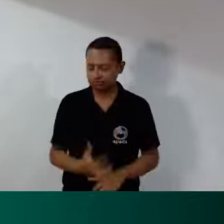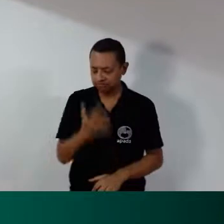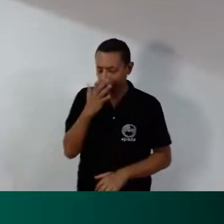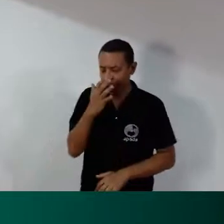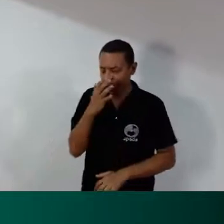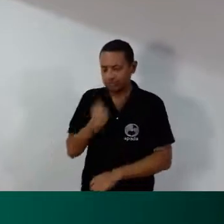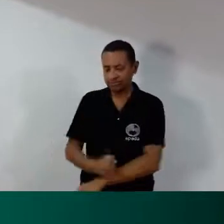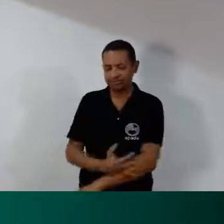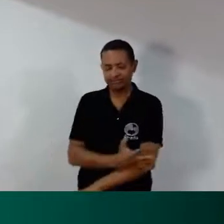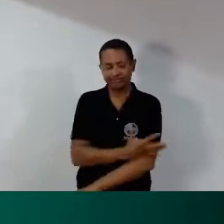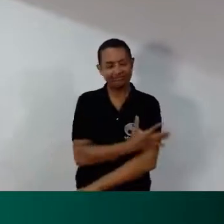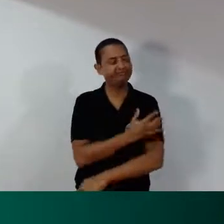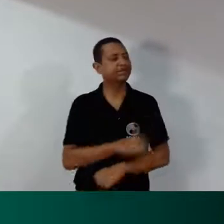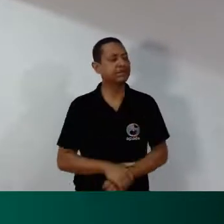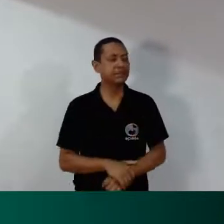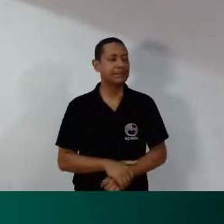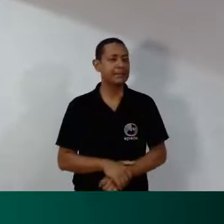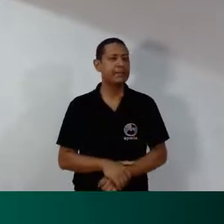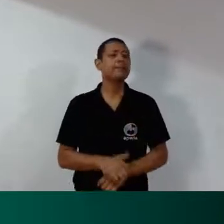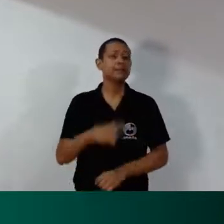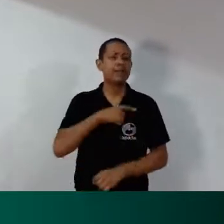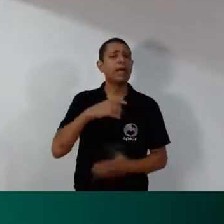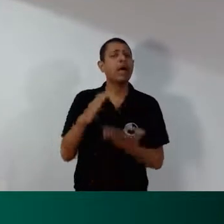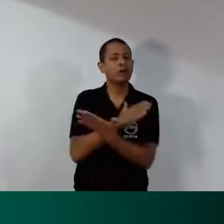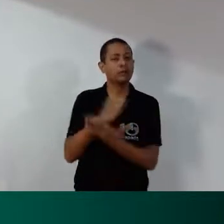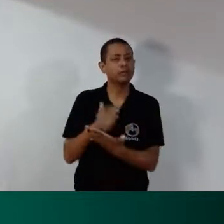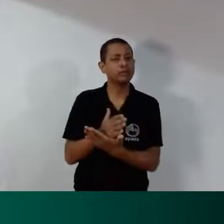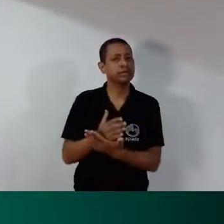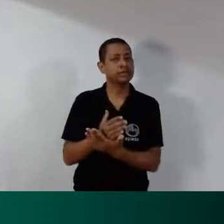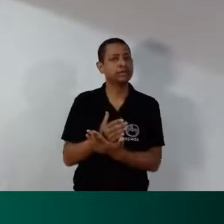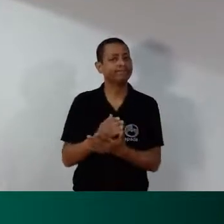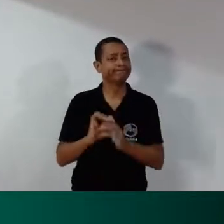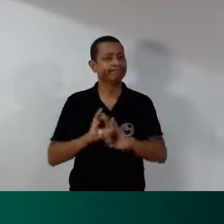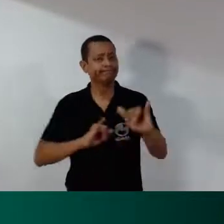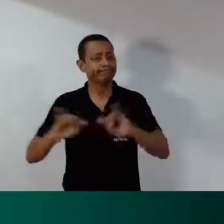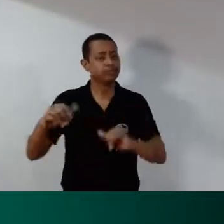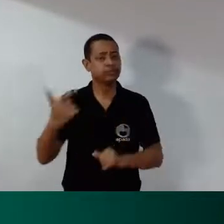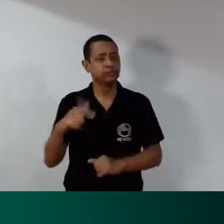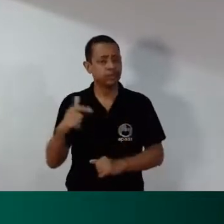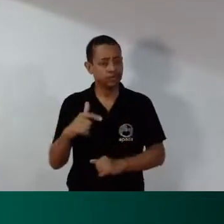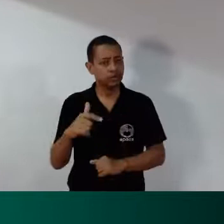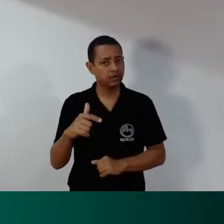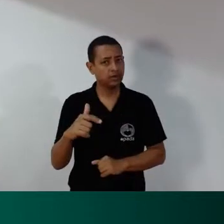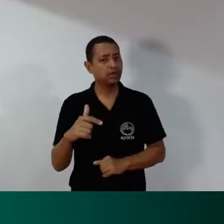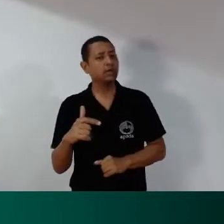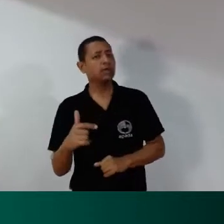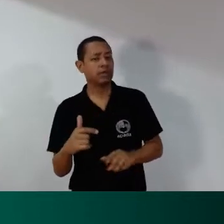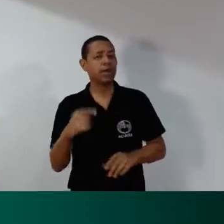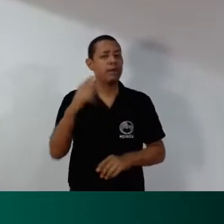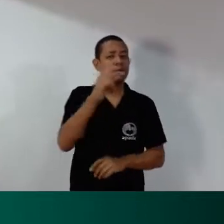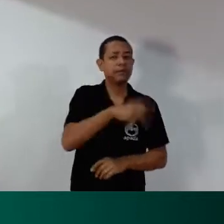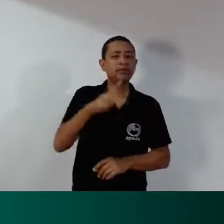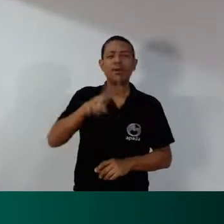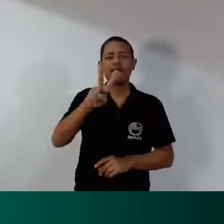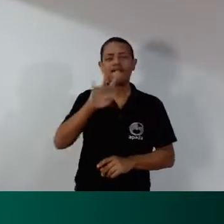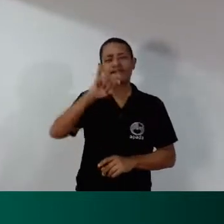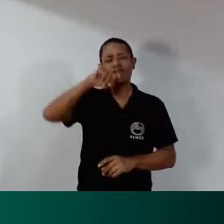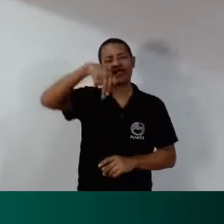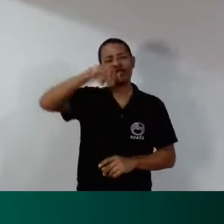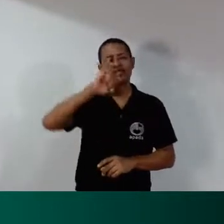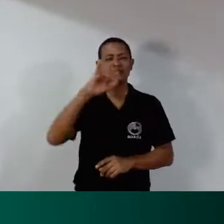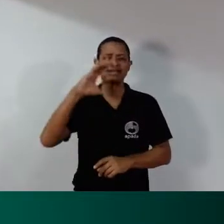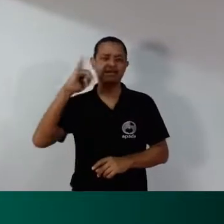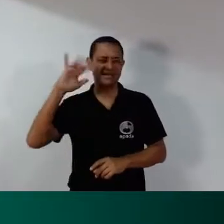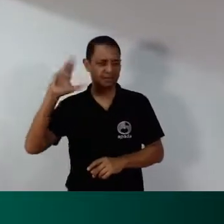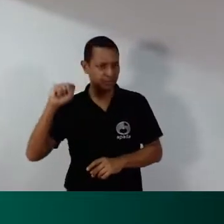tem coisas viu professora que a gente não falou aqui mas que o Vinícius pode ser muito Vinícius conheci o Vinícius é um professor pardal assim que faz